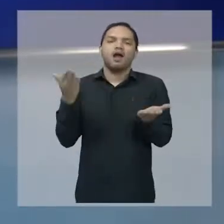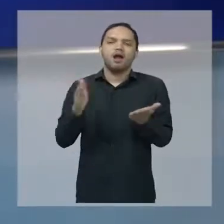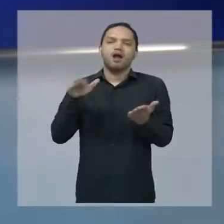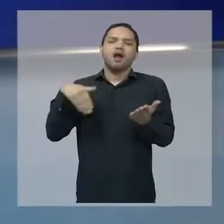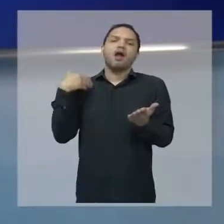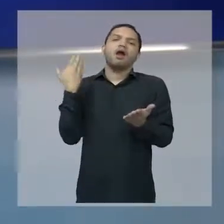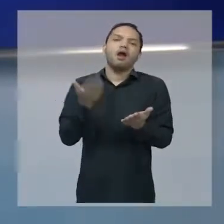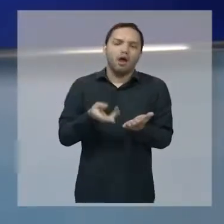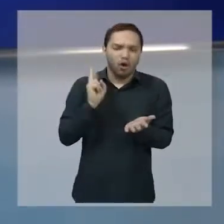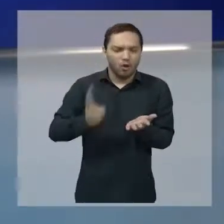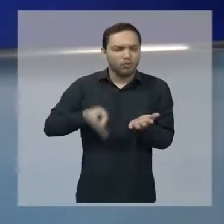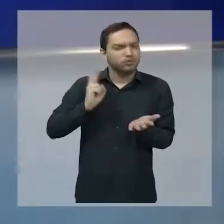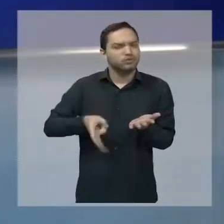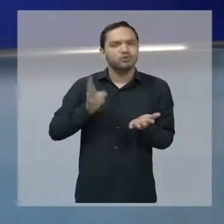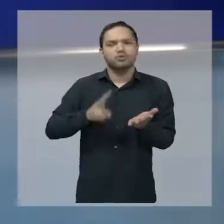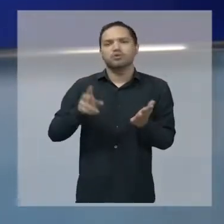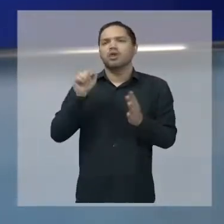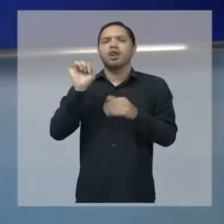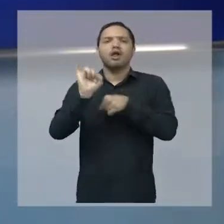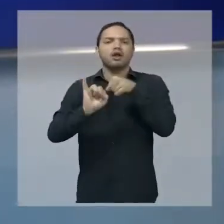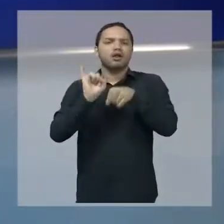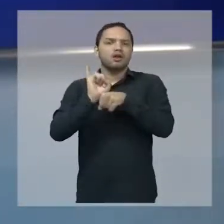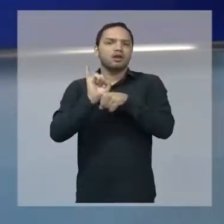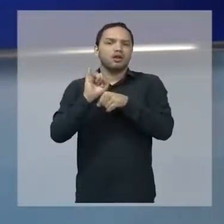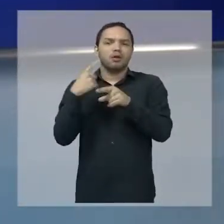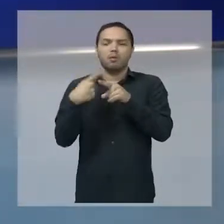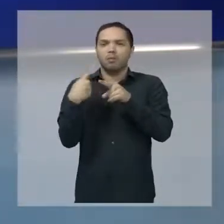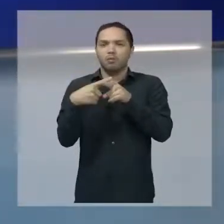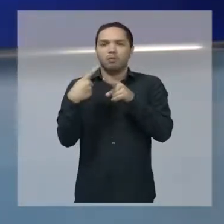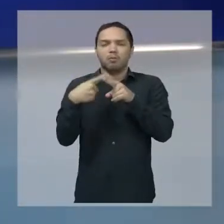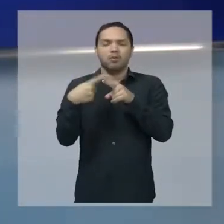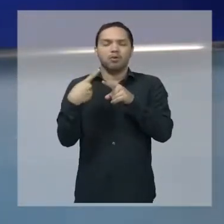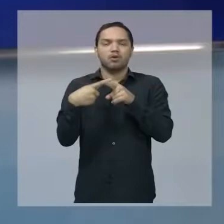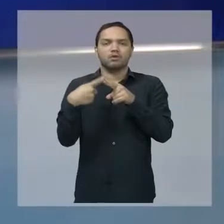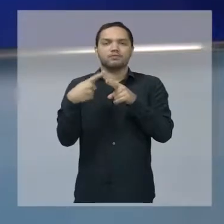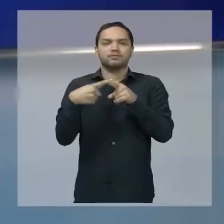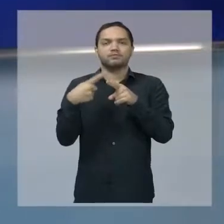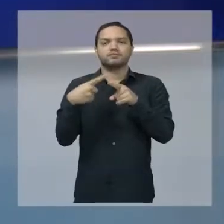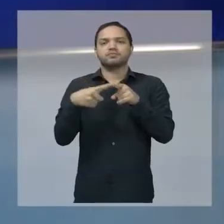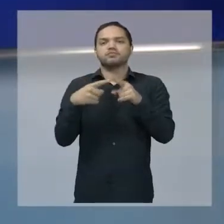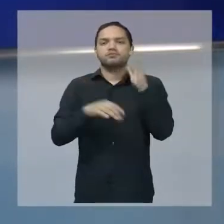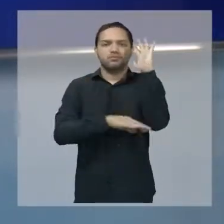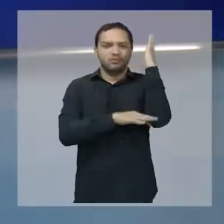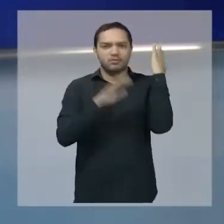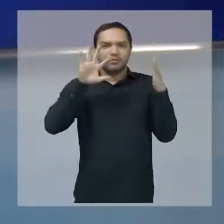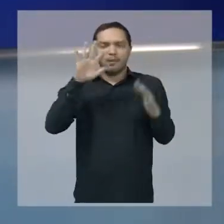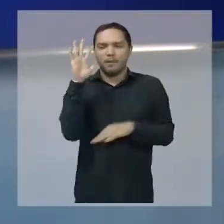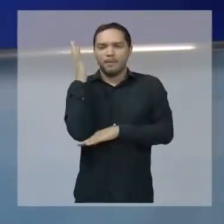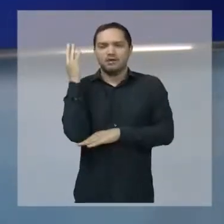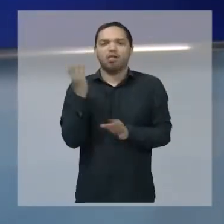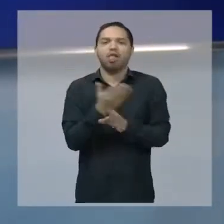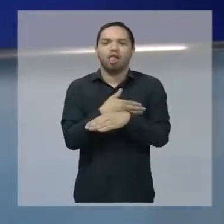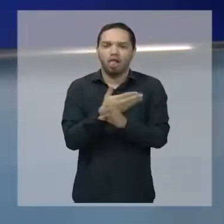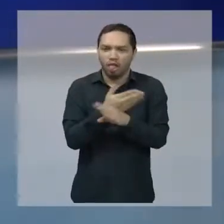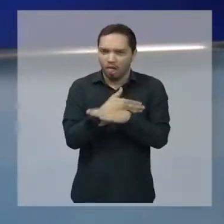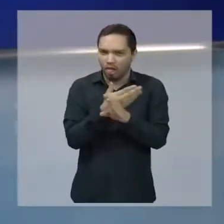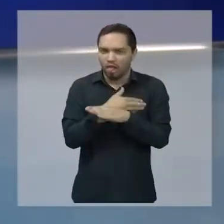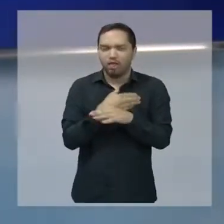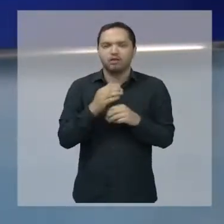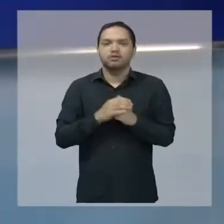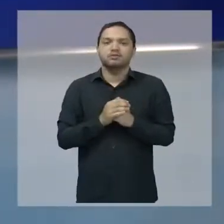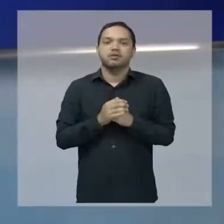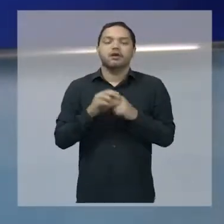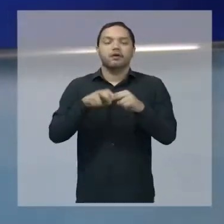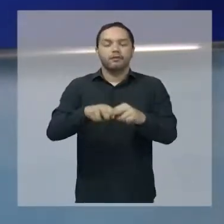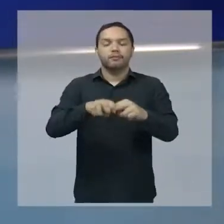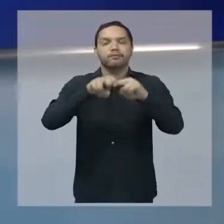continua ainda na mídia internacional sobre alguém que não está tratando do seu meio ambiente como deveria. E isso teria